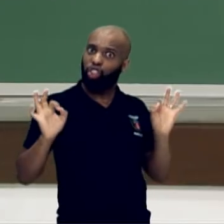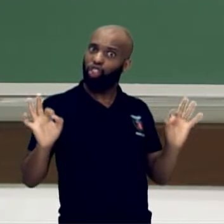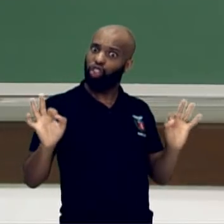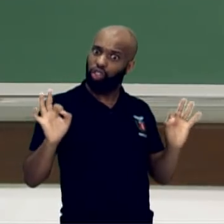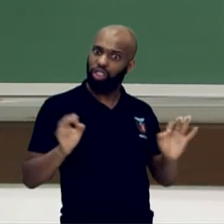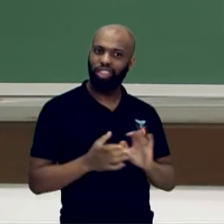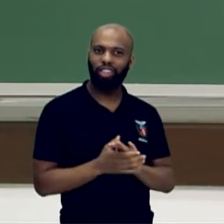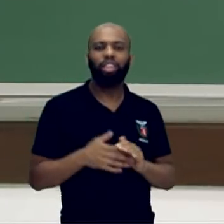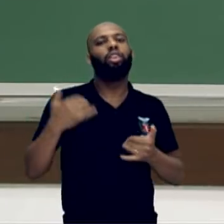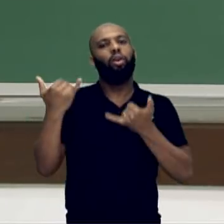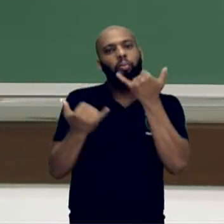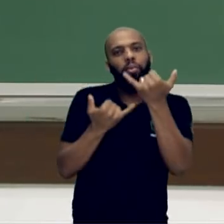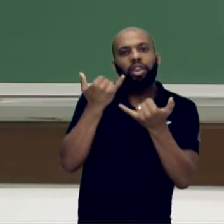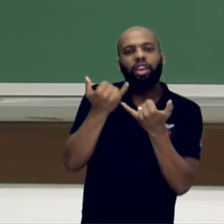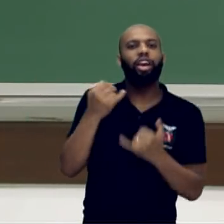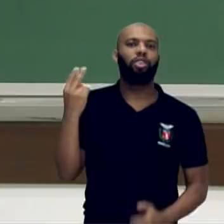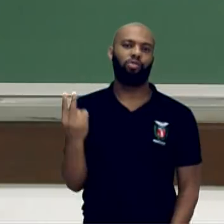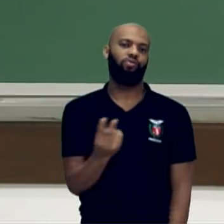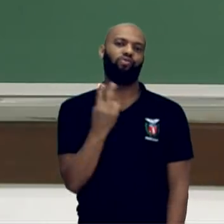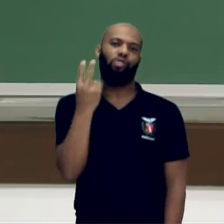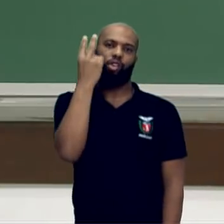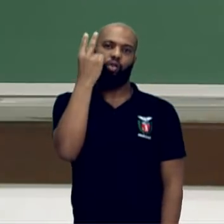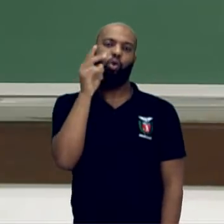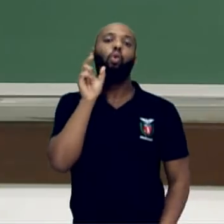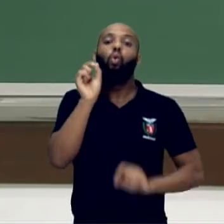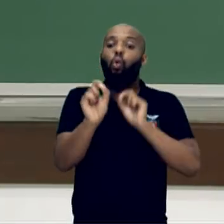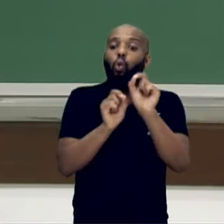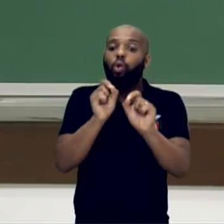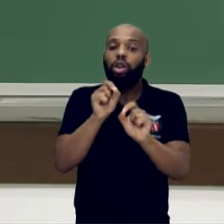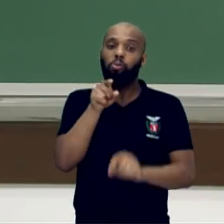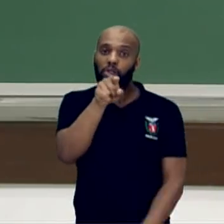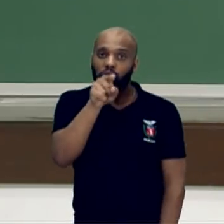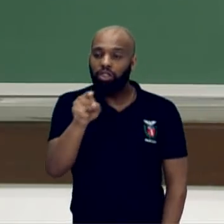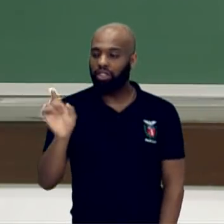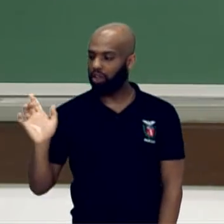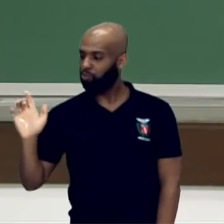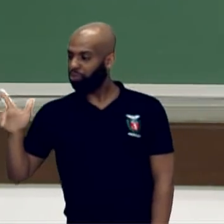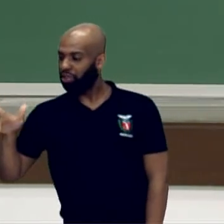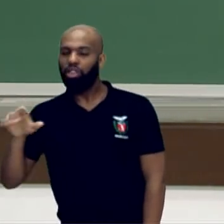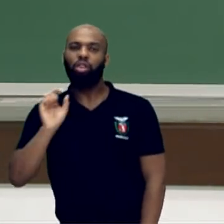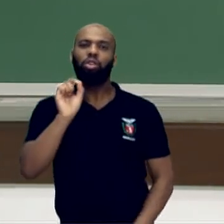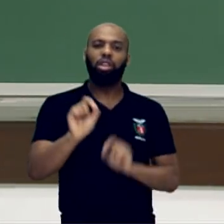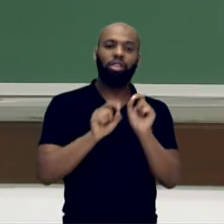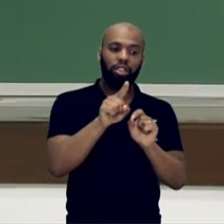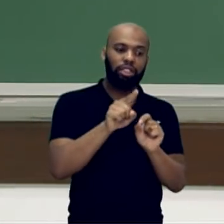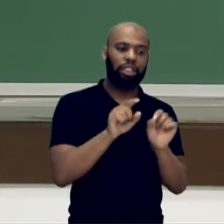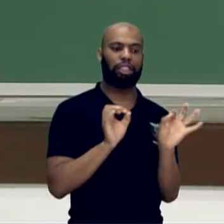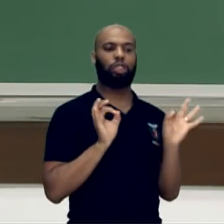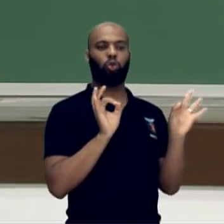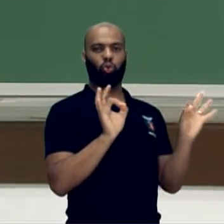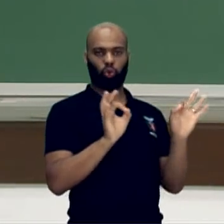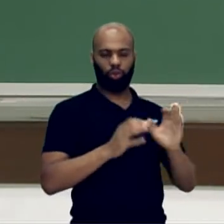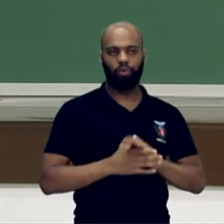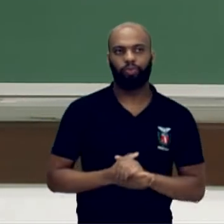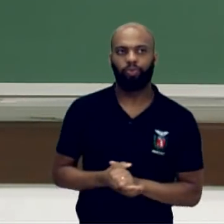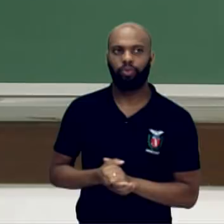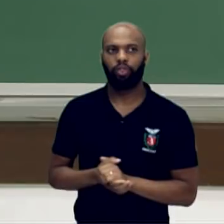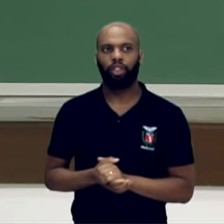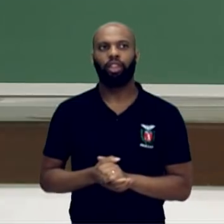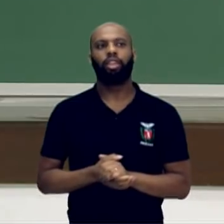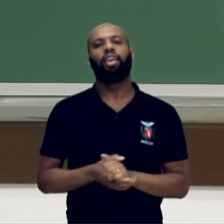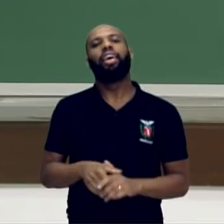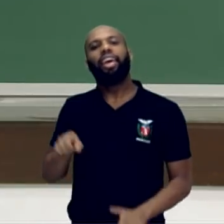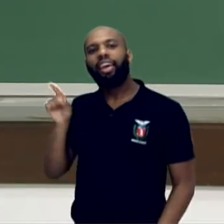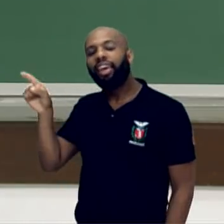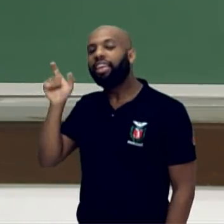ele está brincando com esses valores nossos do que é lixo, do que é luxo. Vamos continuar? Esse poema